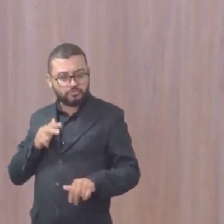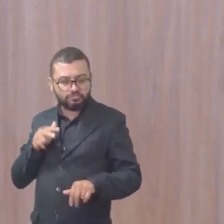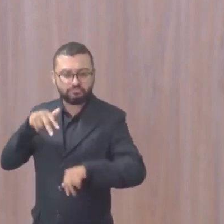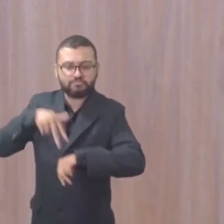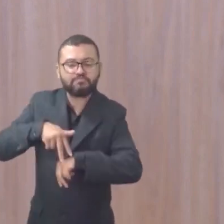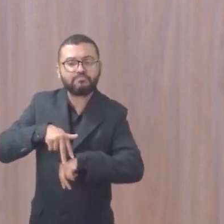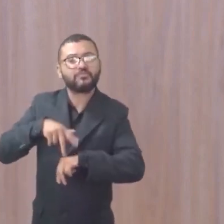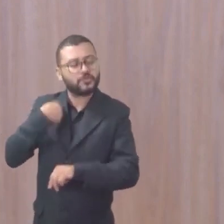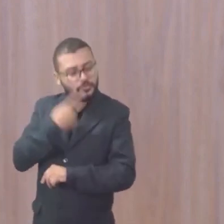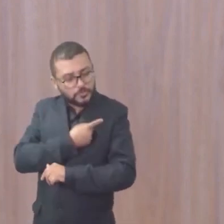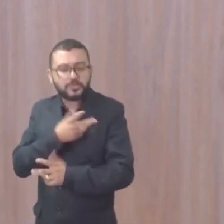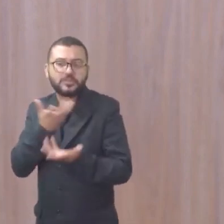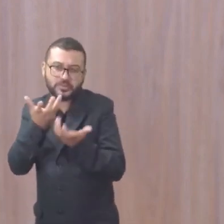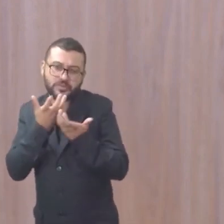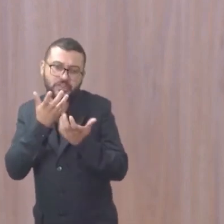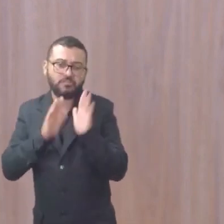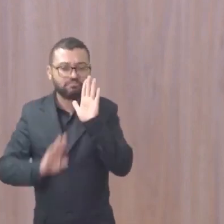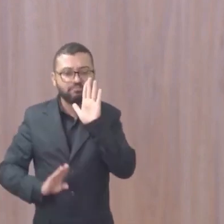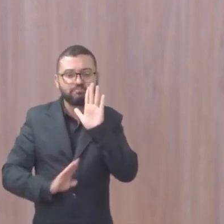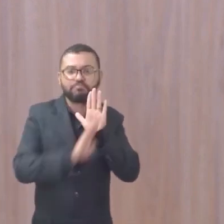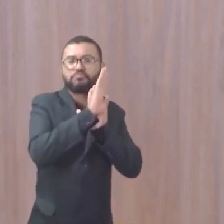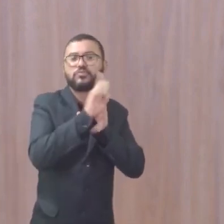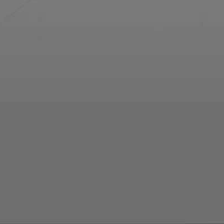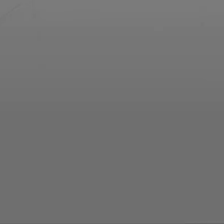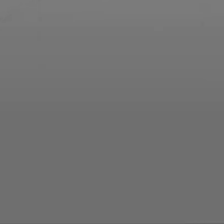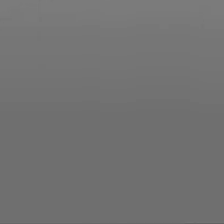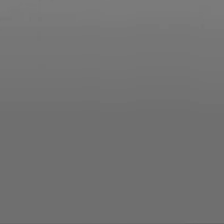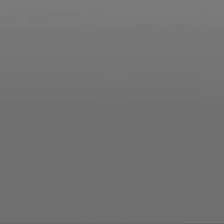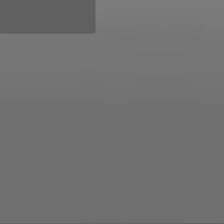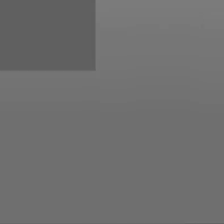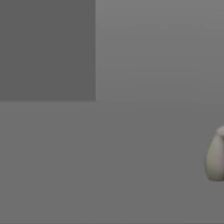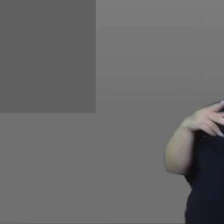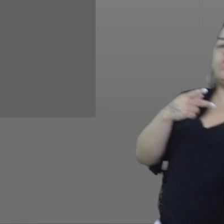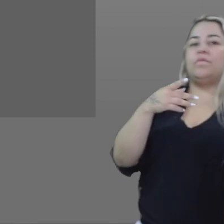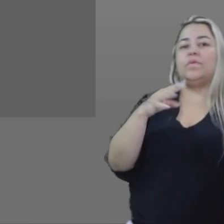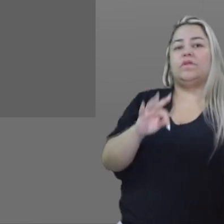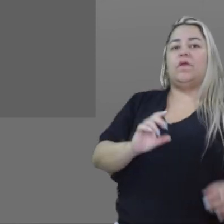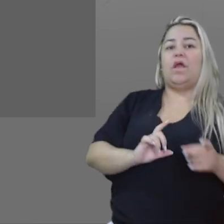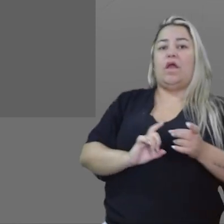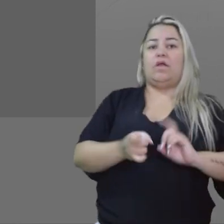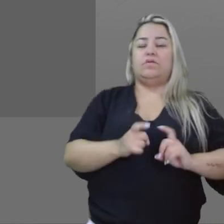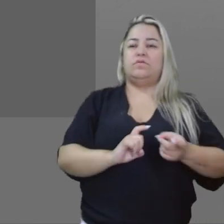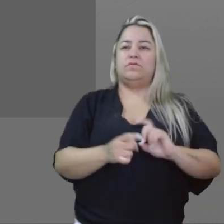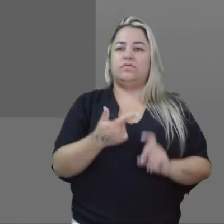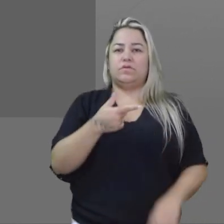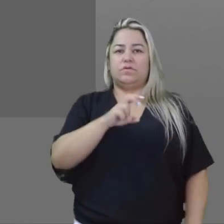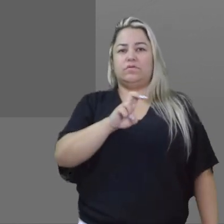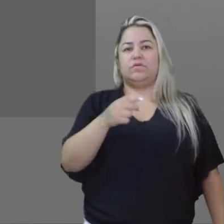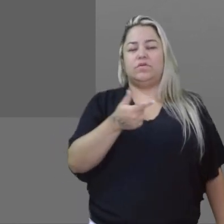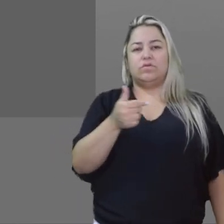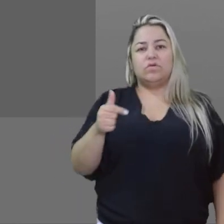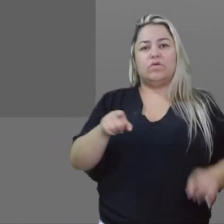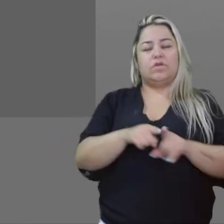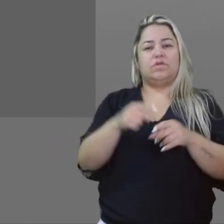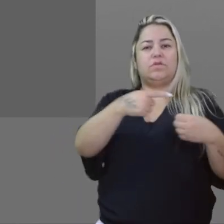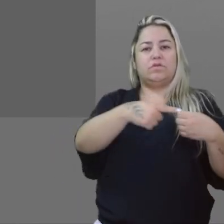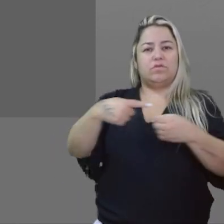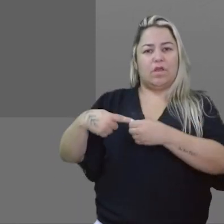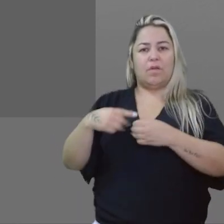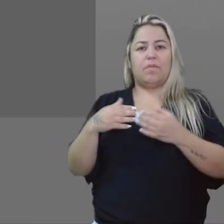campo progressista e principalmente também do PT. O PT administrará 252 cidades a partir